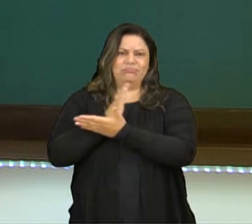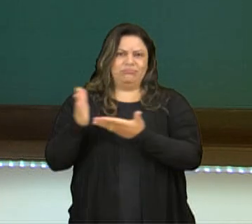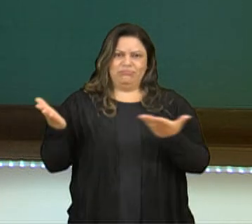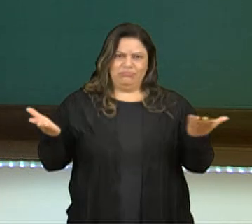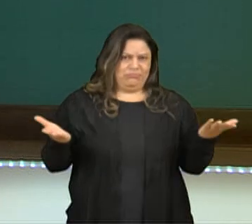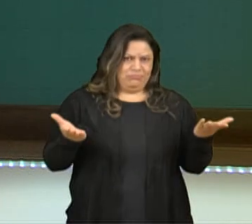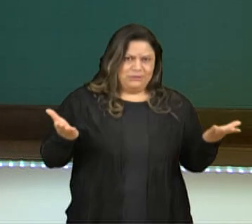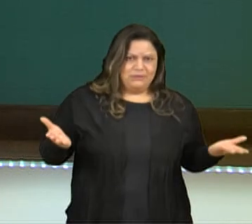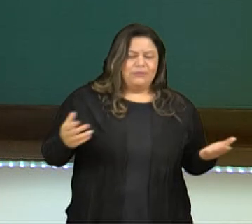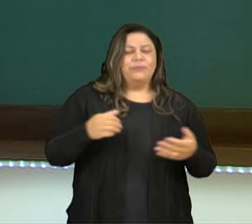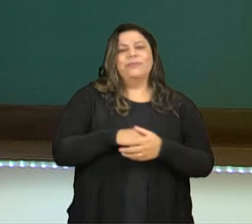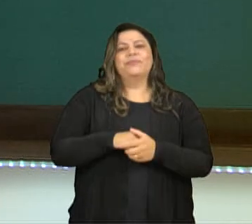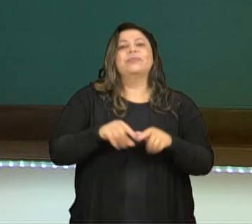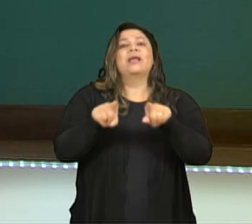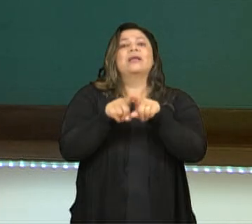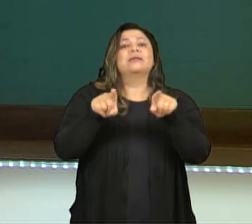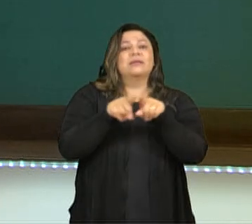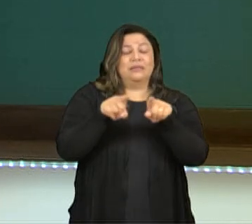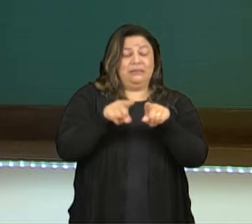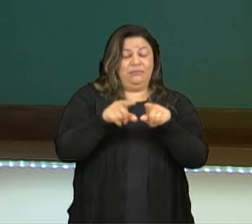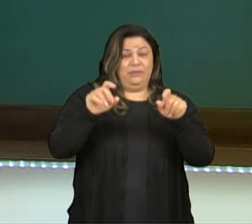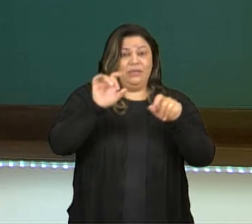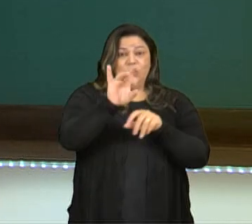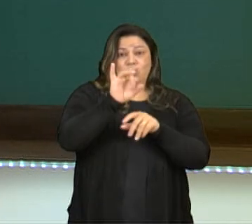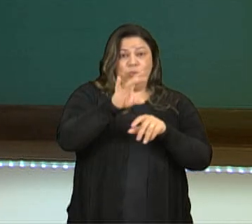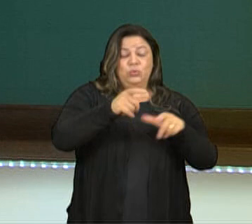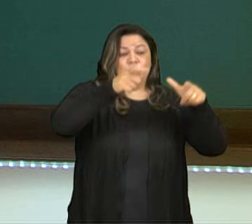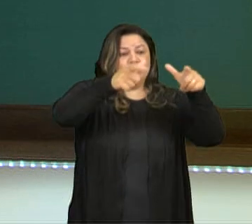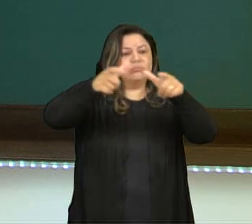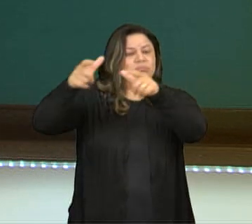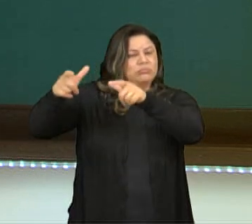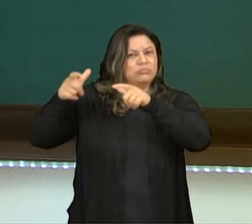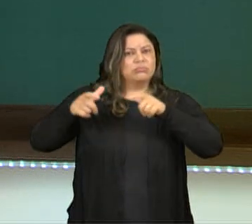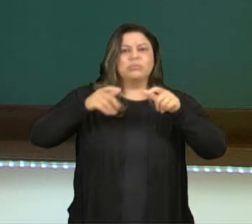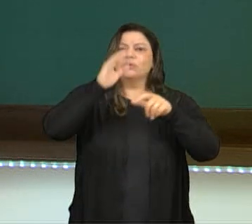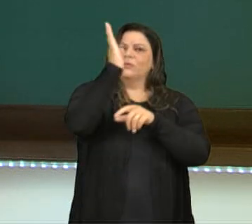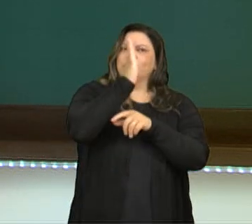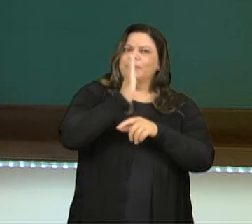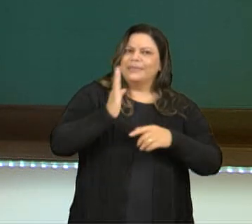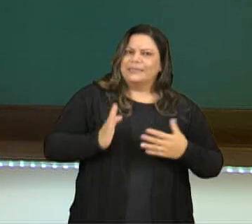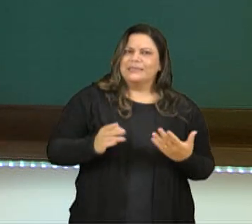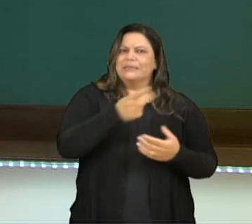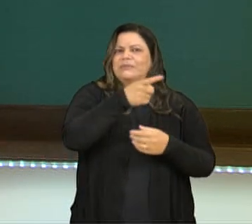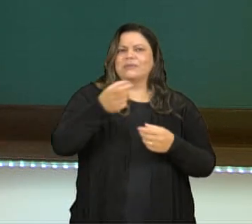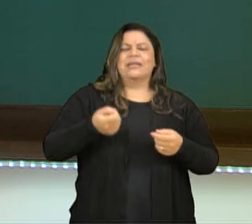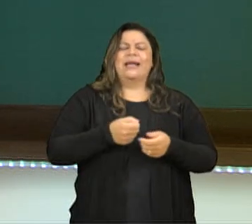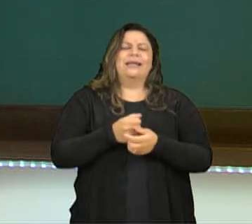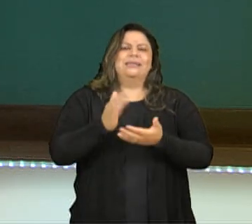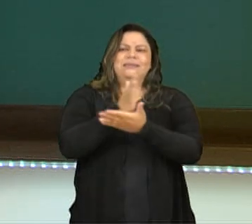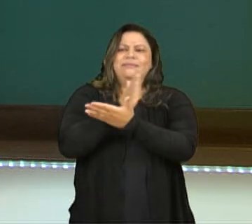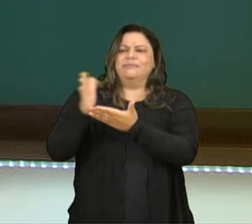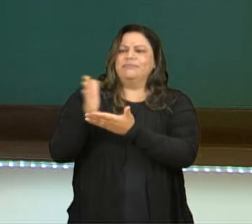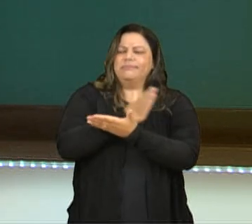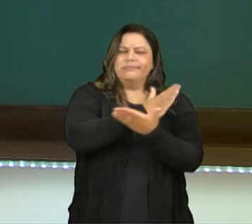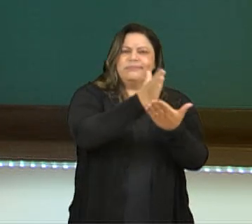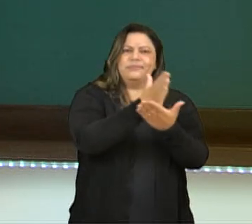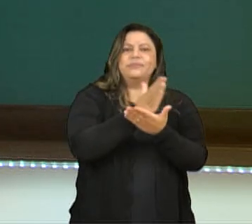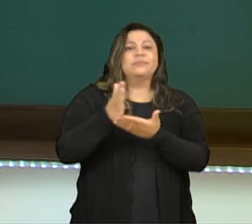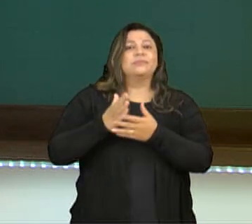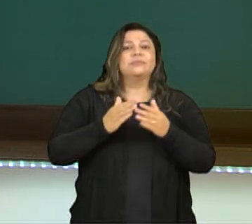planeta. Ou mesmo se a gente falar só de território brasileiro, não está distribuída igualmente no território